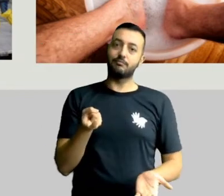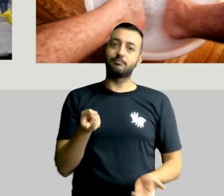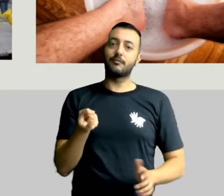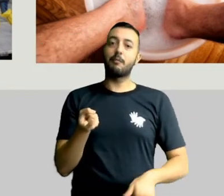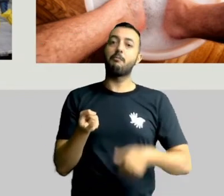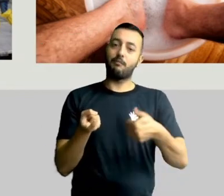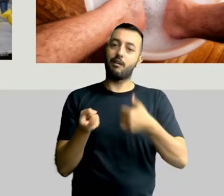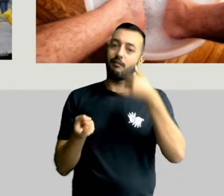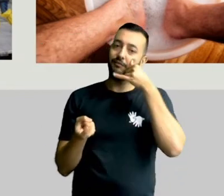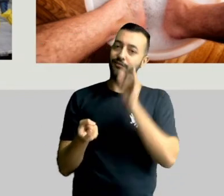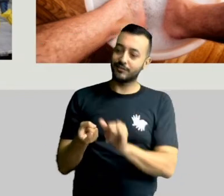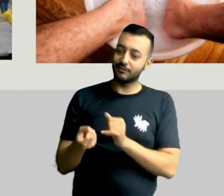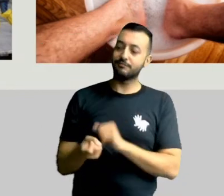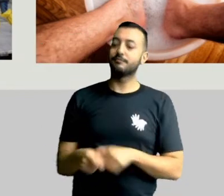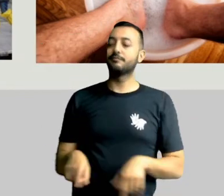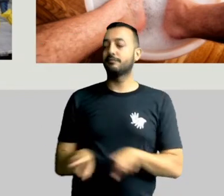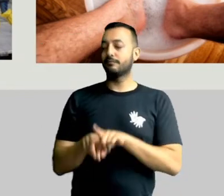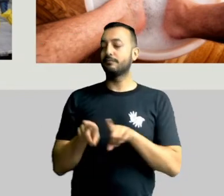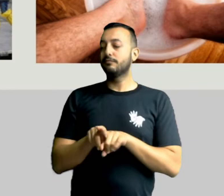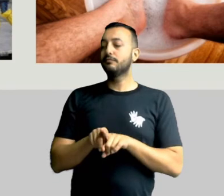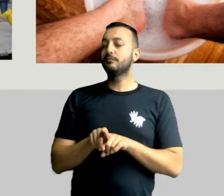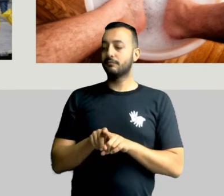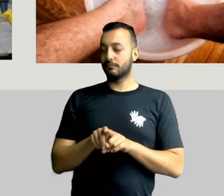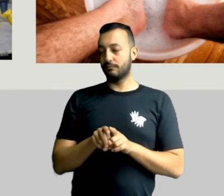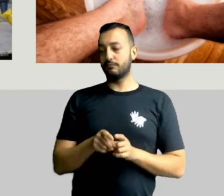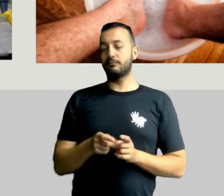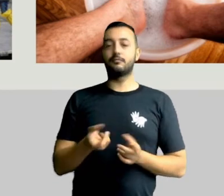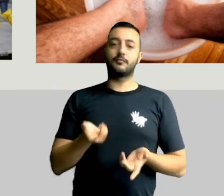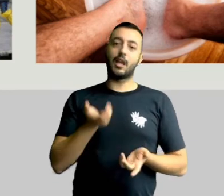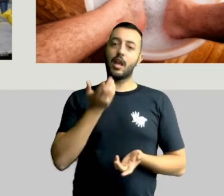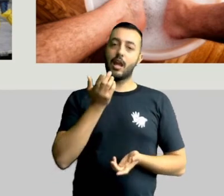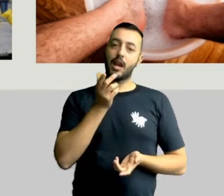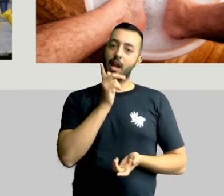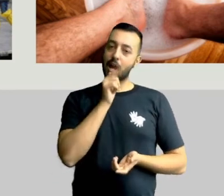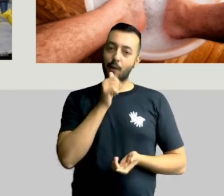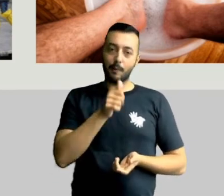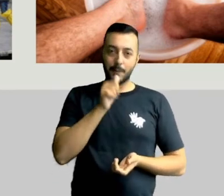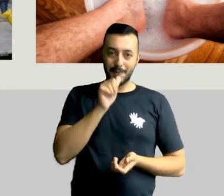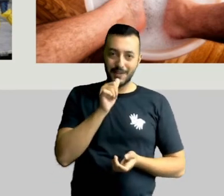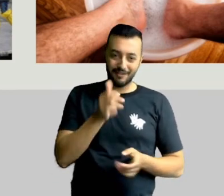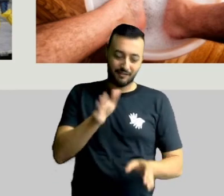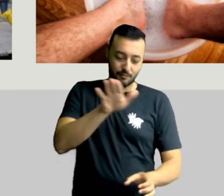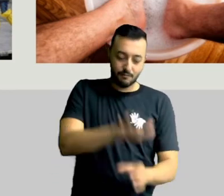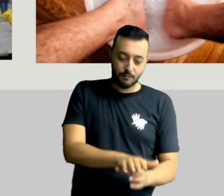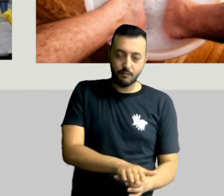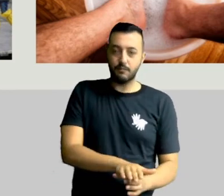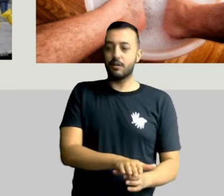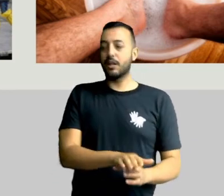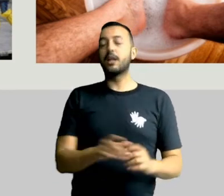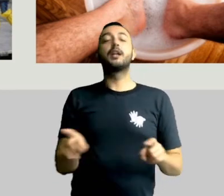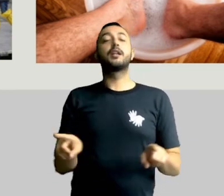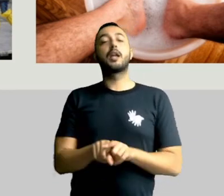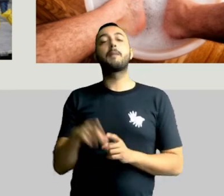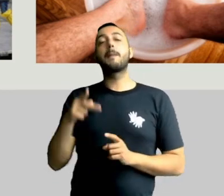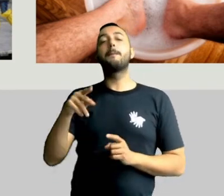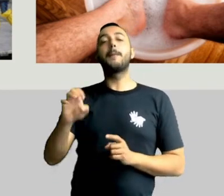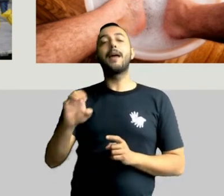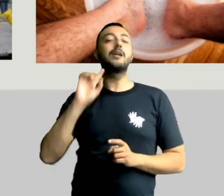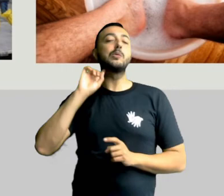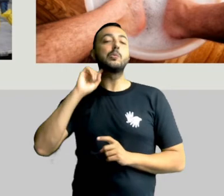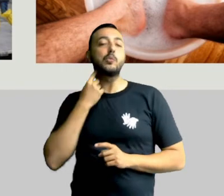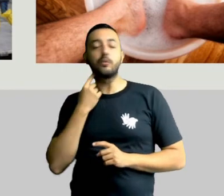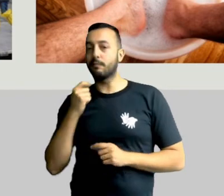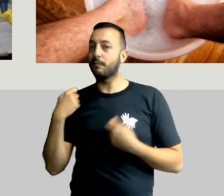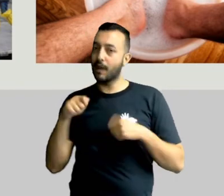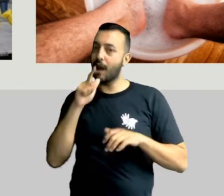na parede, você cobrir a tampa da bebida dos animais, você lavar os pés quando chegar da